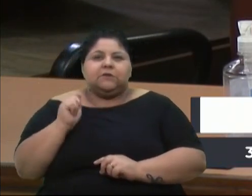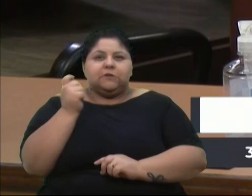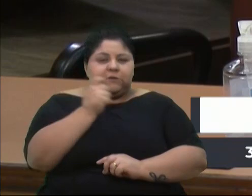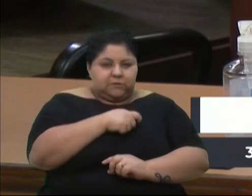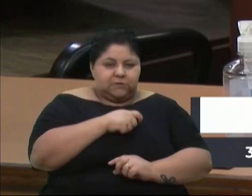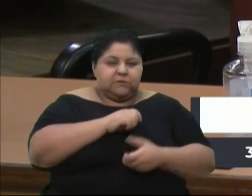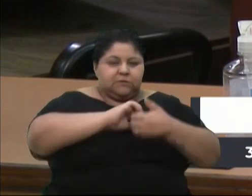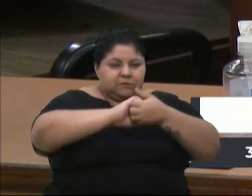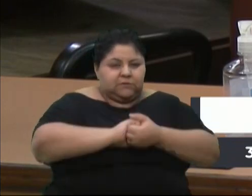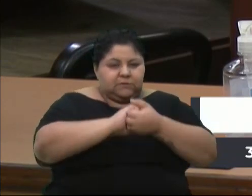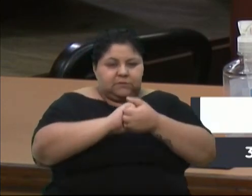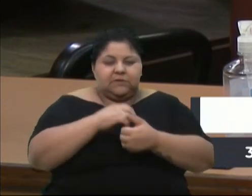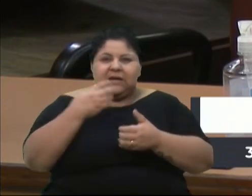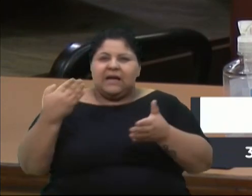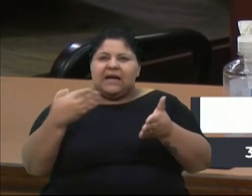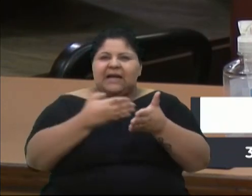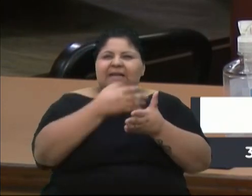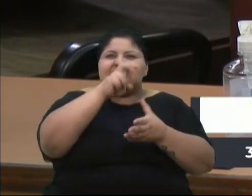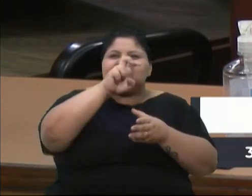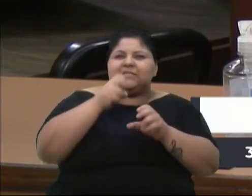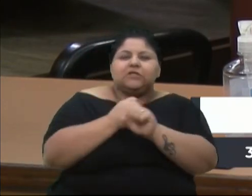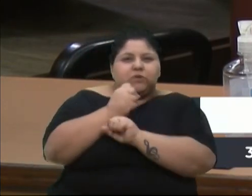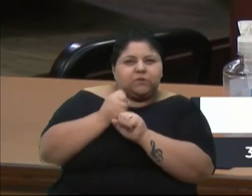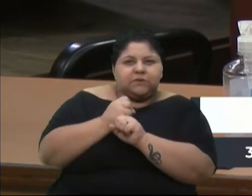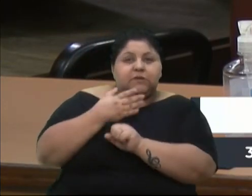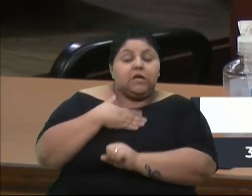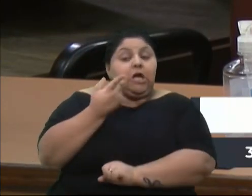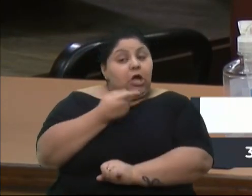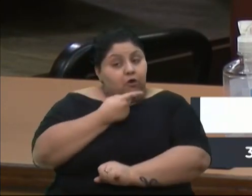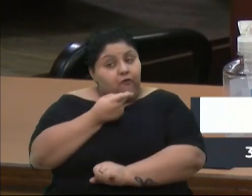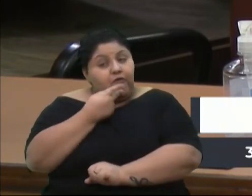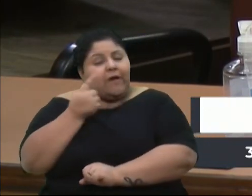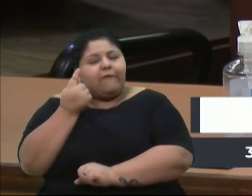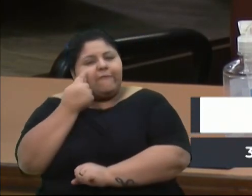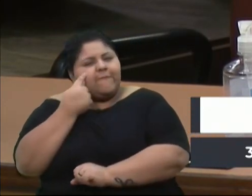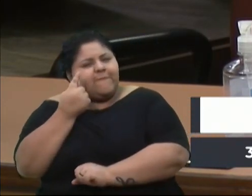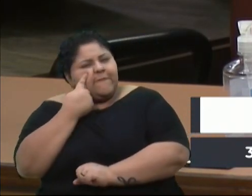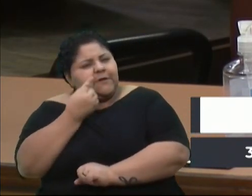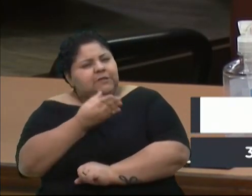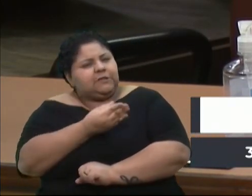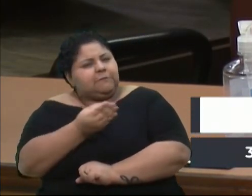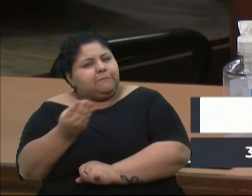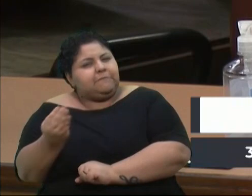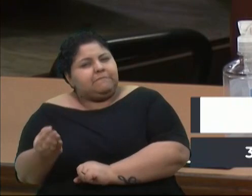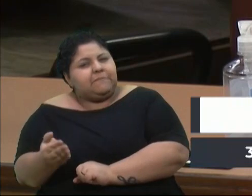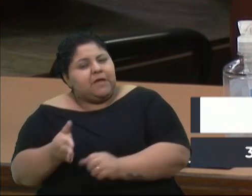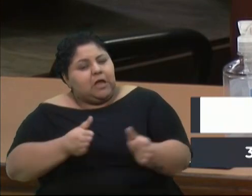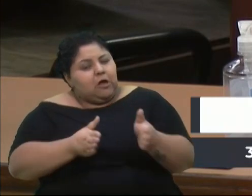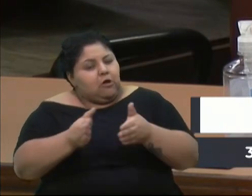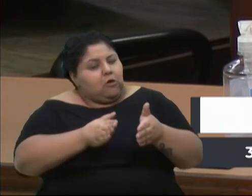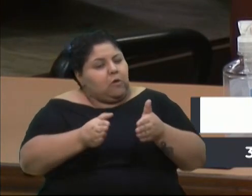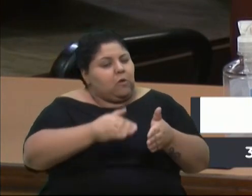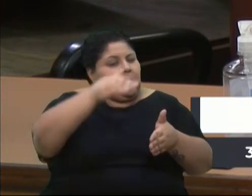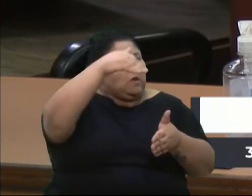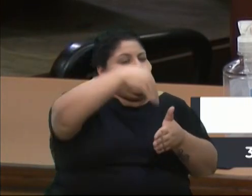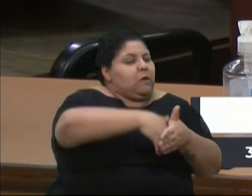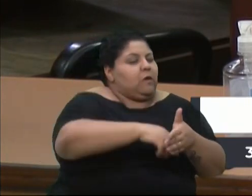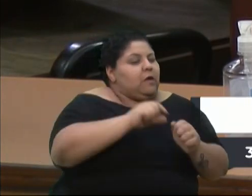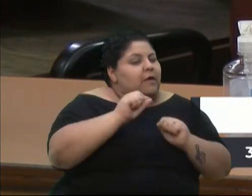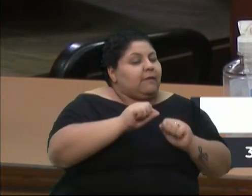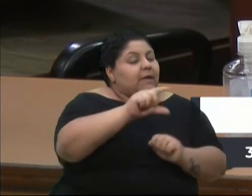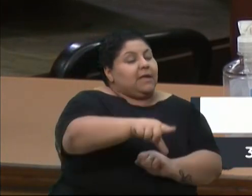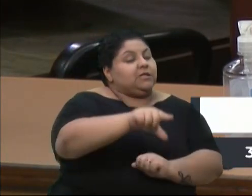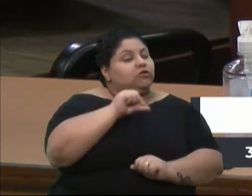de 5 em 5 anos. Então eu digo muito lá para a minha comunidade, vejam bem na época das eleições em quem vamos eleger.